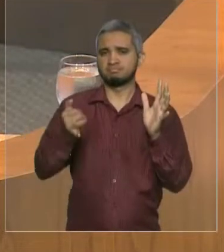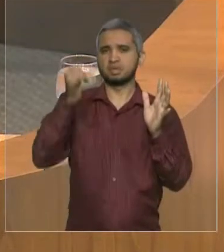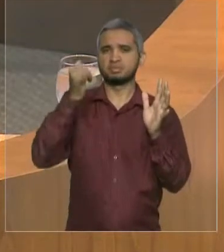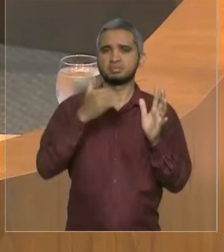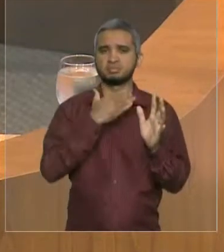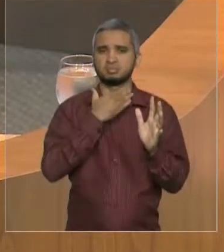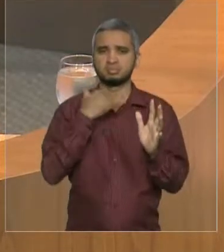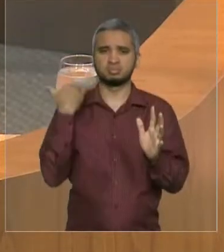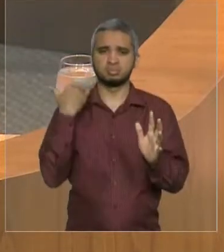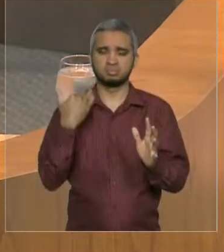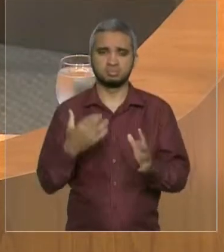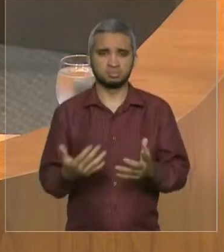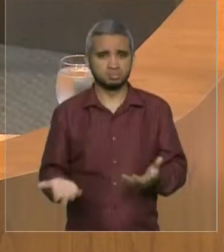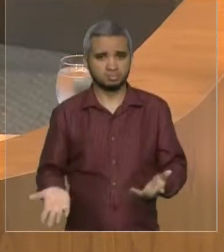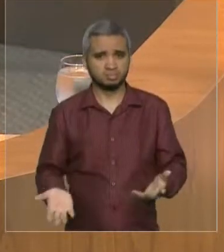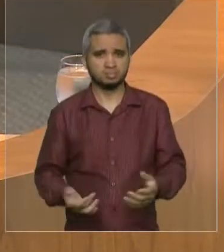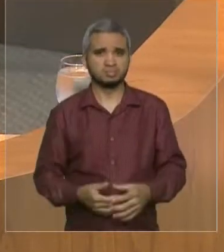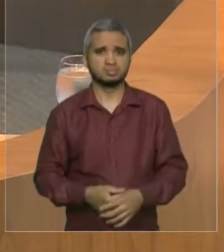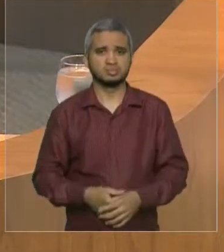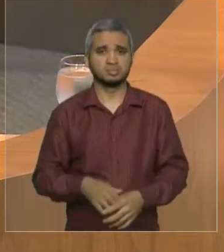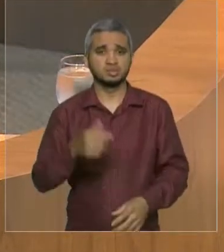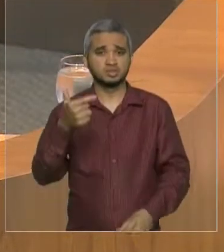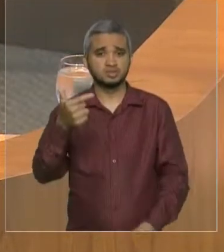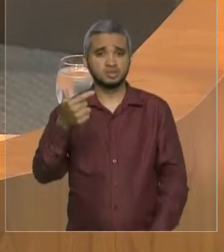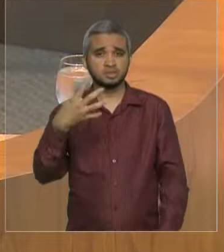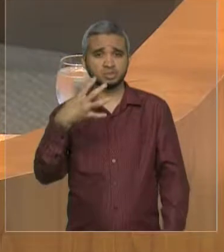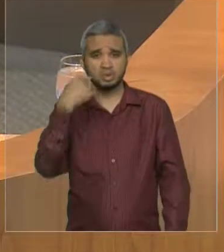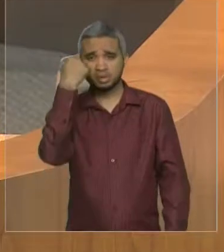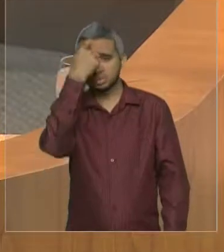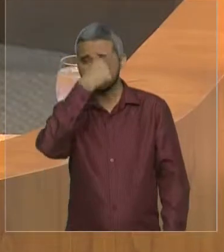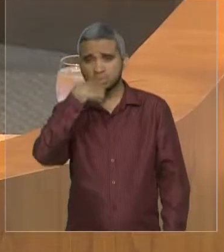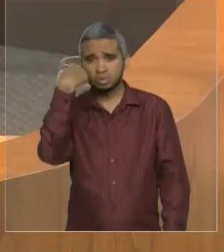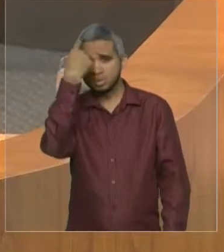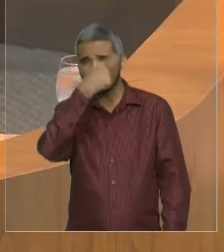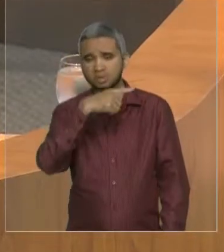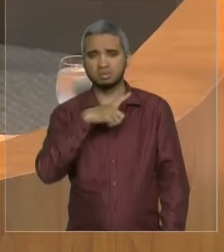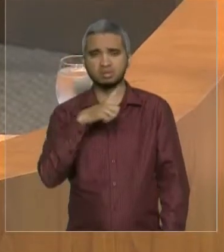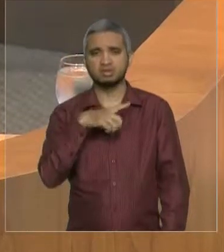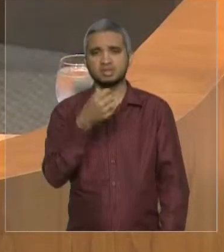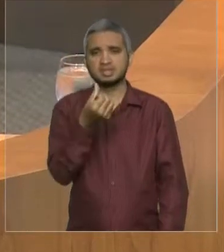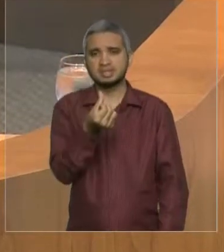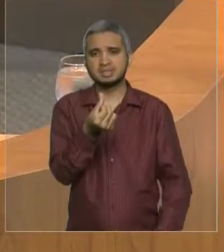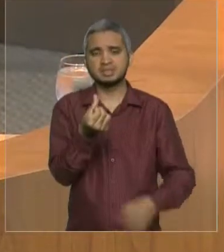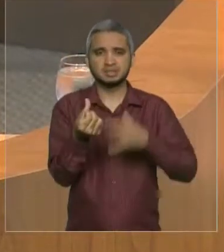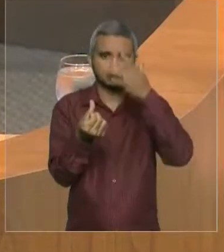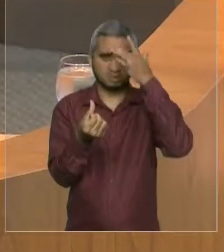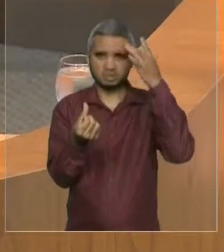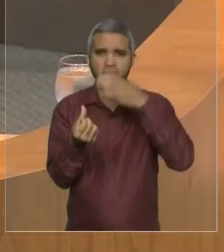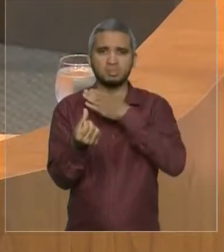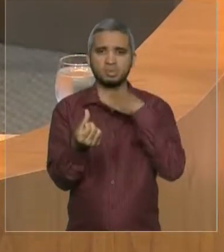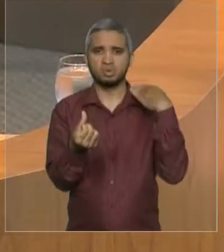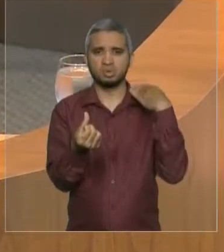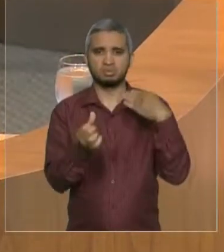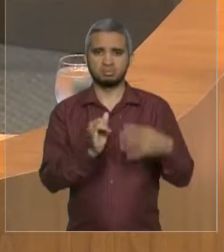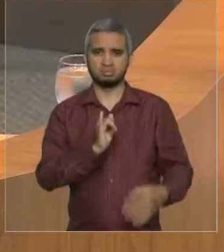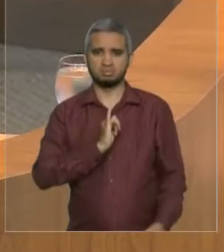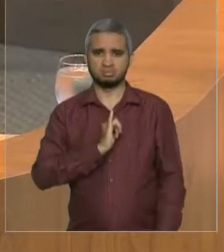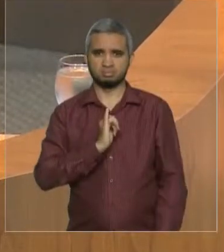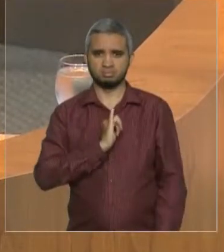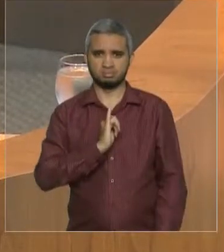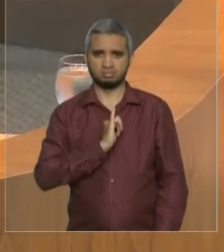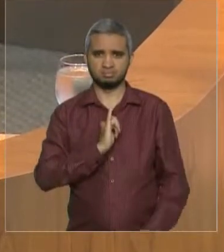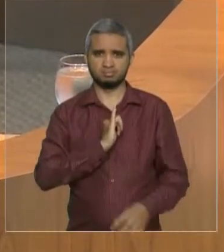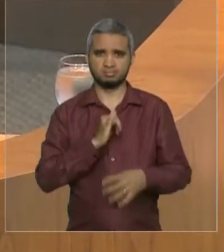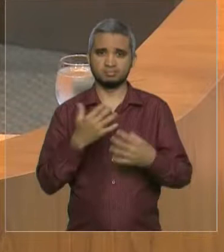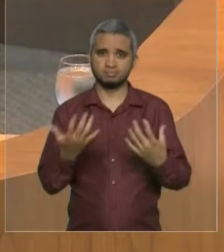Imperatriz, 6 mortes e mais um foi baleado. Então, essa é a situação do estado do Maranhão,